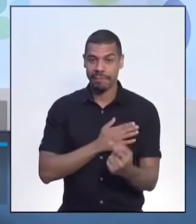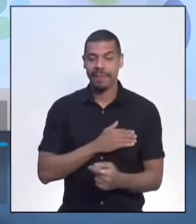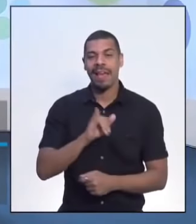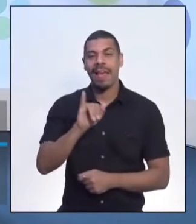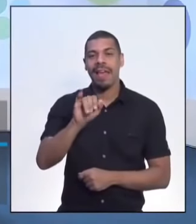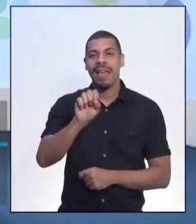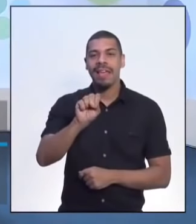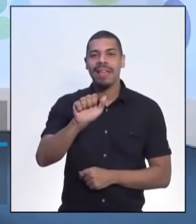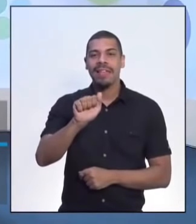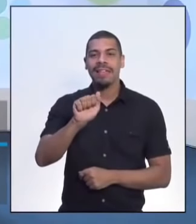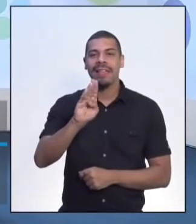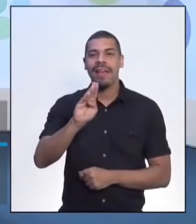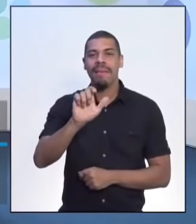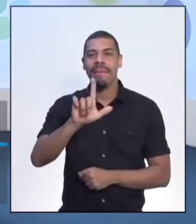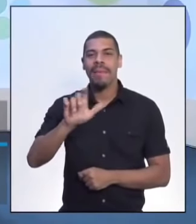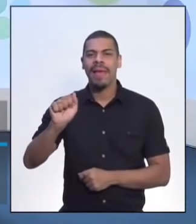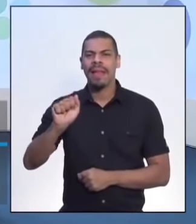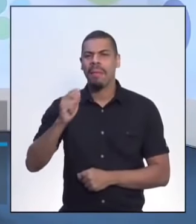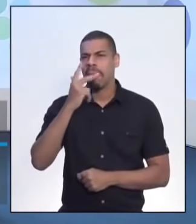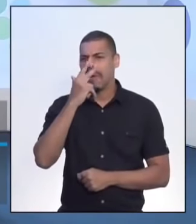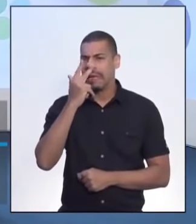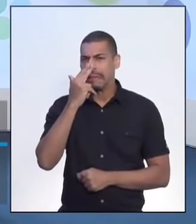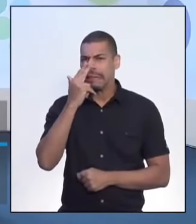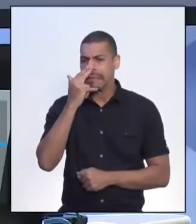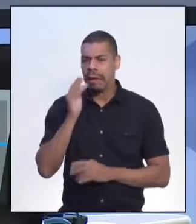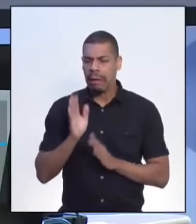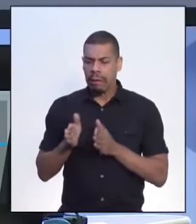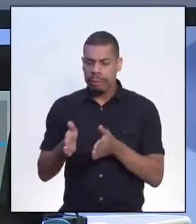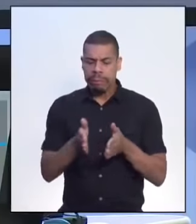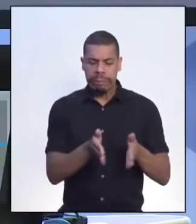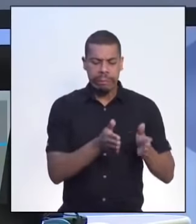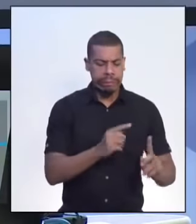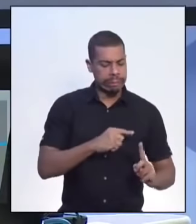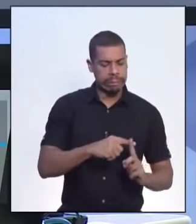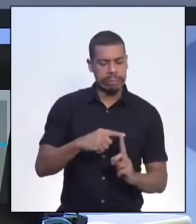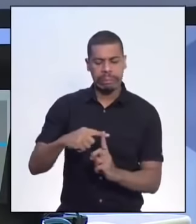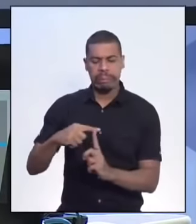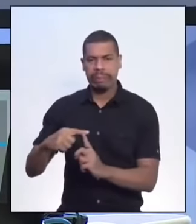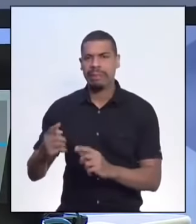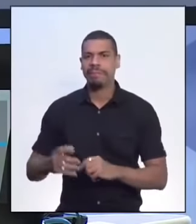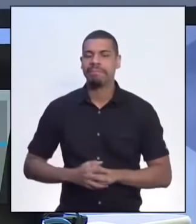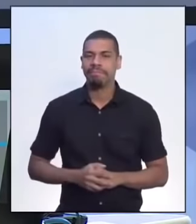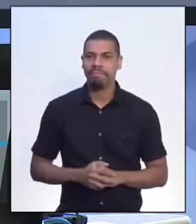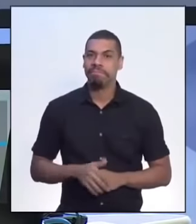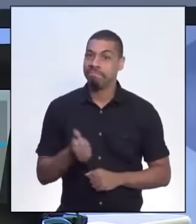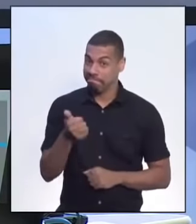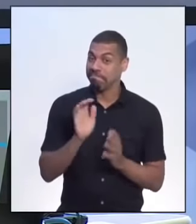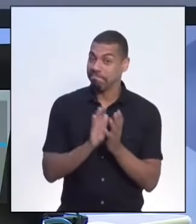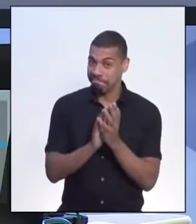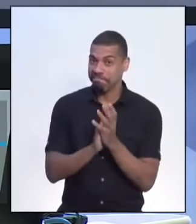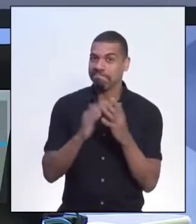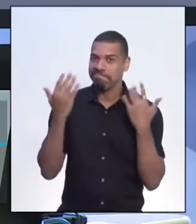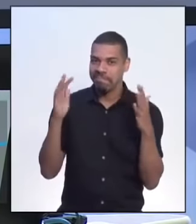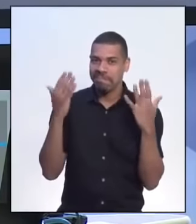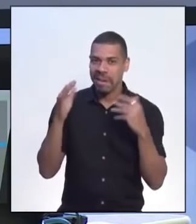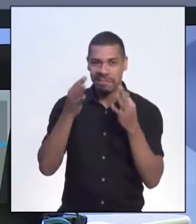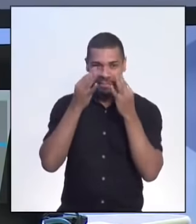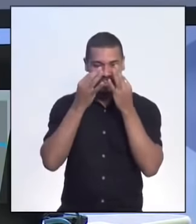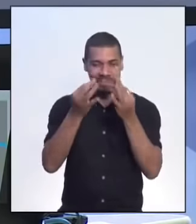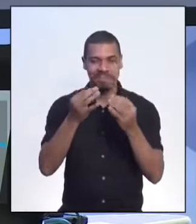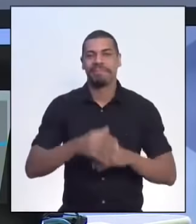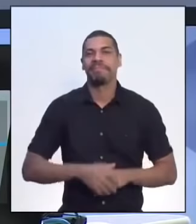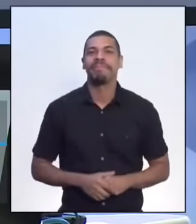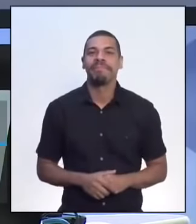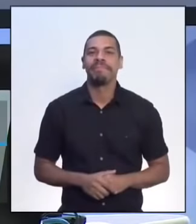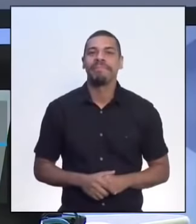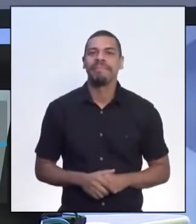Isabela colocou. Parecia um funeral. Parecia um funeral. Muito bem, Isabela, parabéns porque você estava atenta.